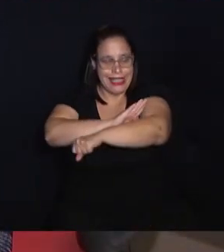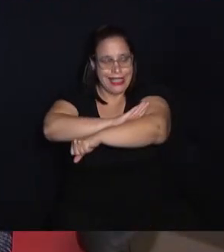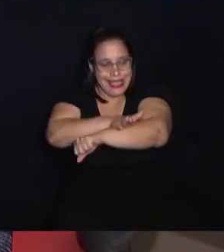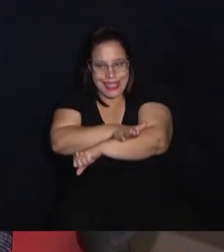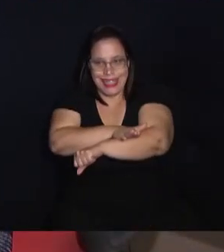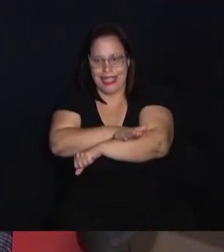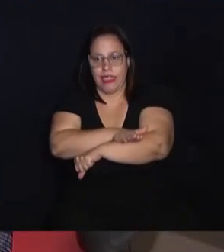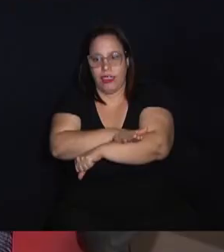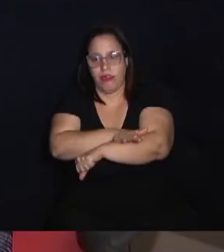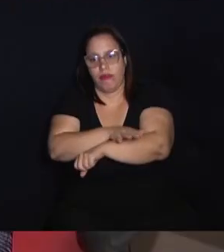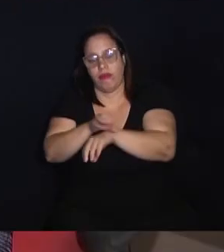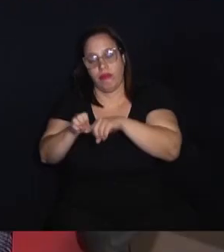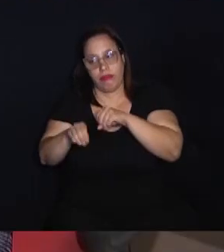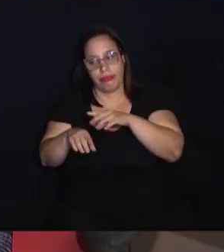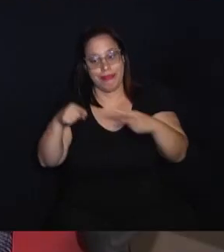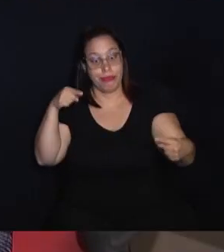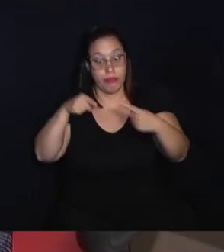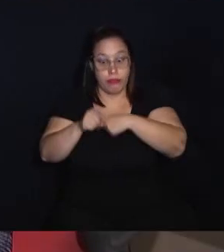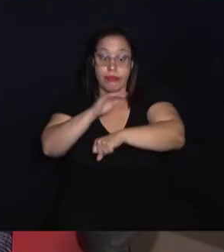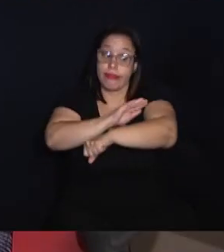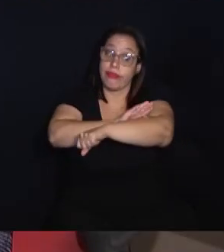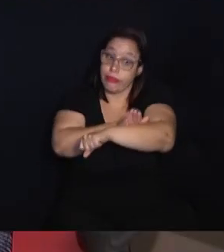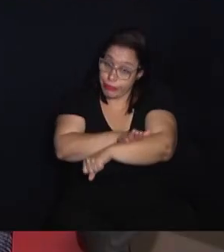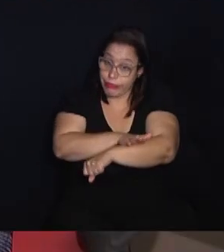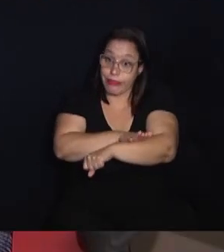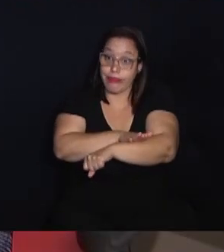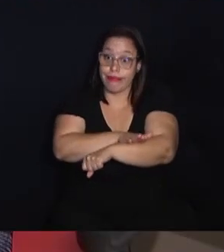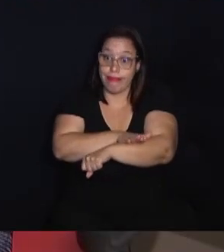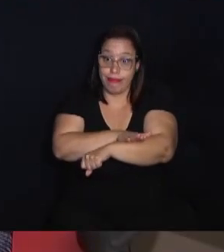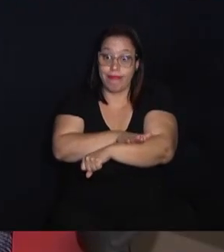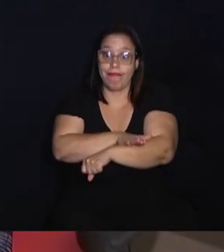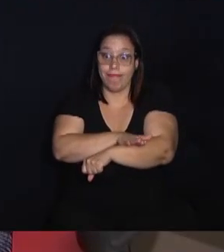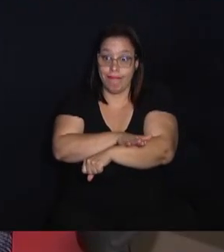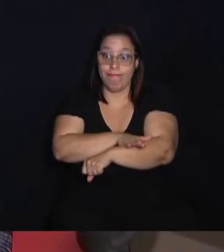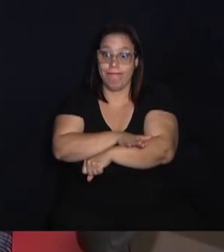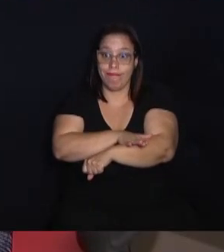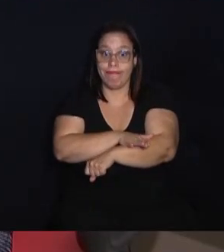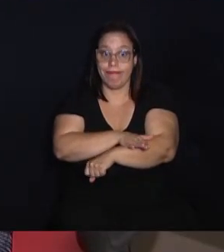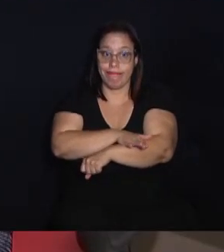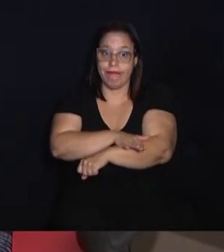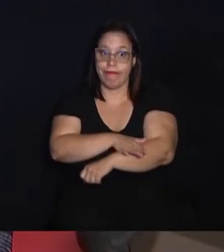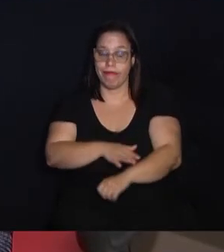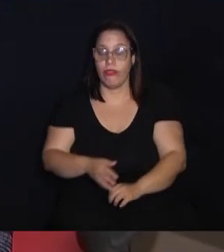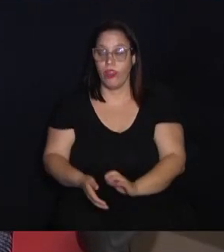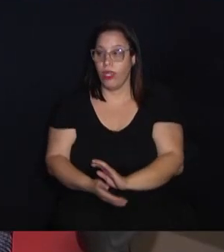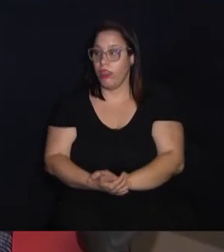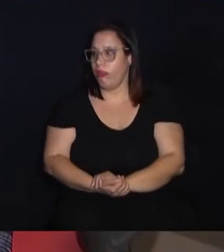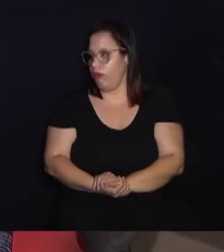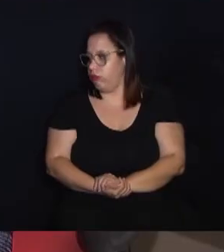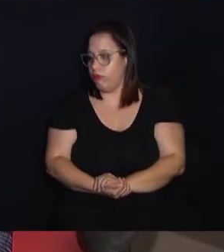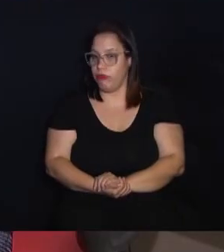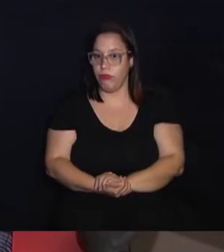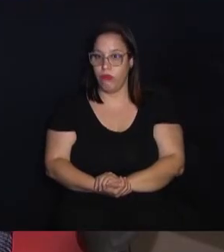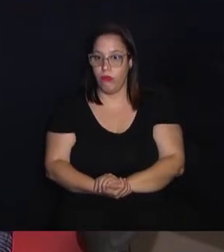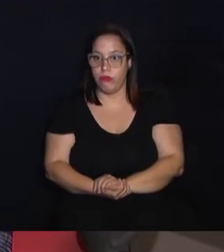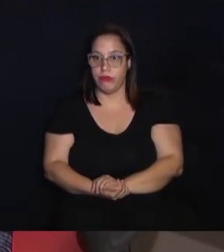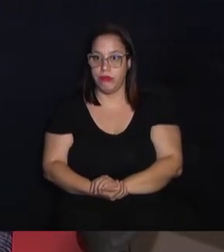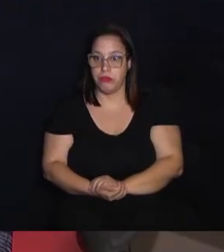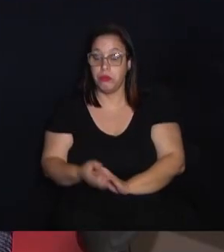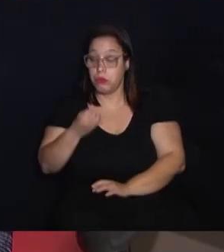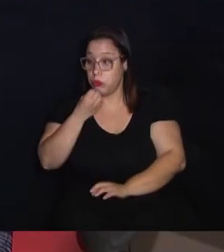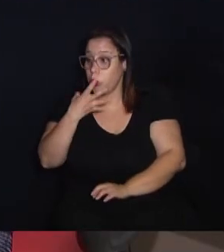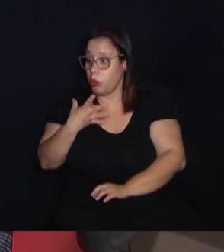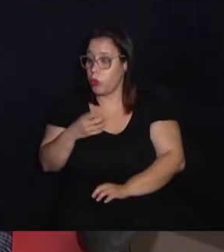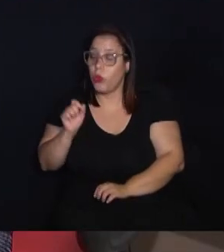de uma educação antirracista, de um letramento antirracista. Então, inclusive muito bom